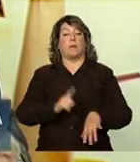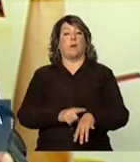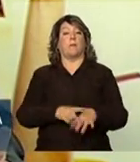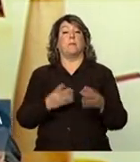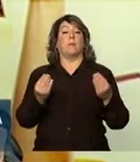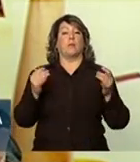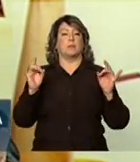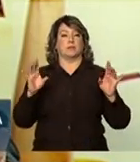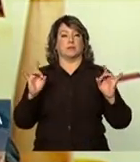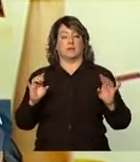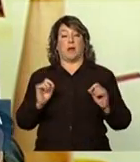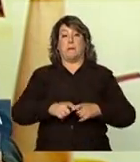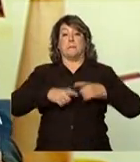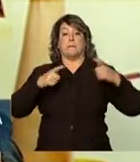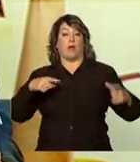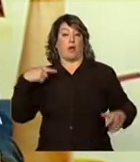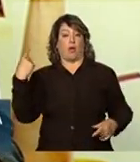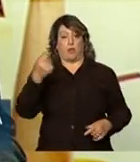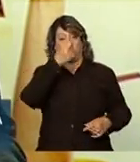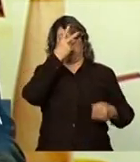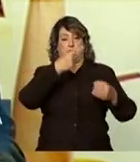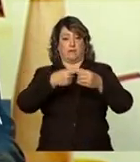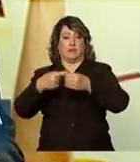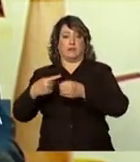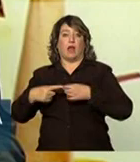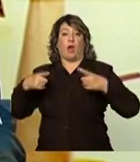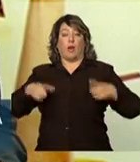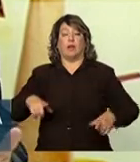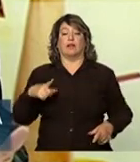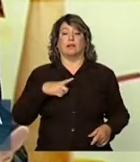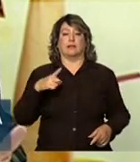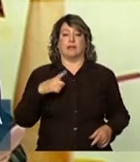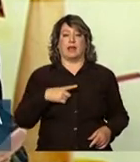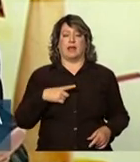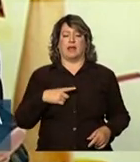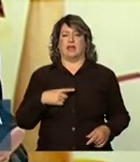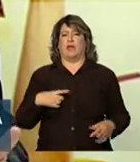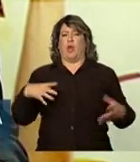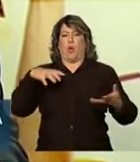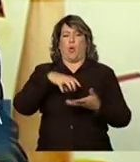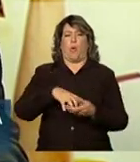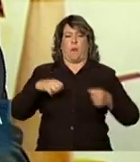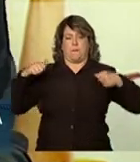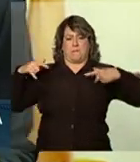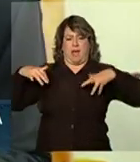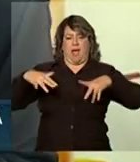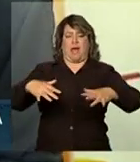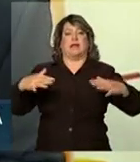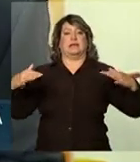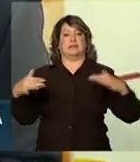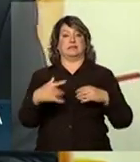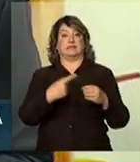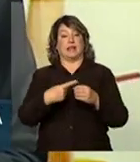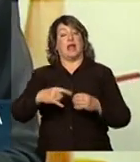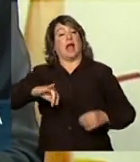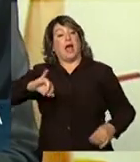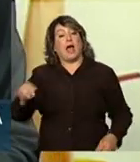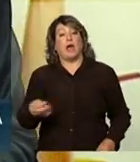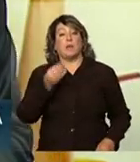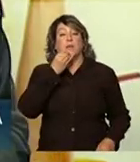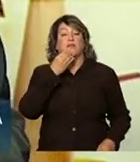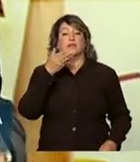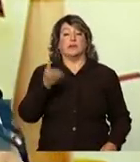especial. A maior parte das prefeituras, onde você tem eventos de massa nas cidades, acabam aproveitando este momento